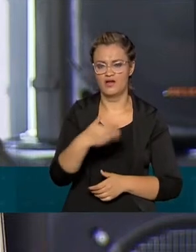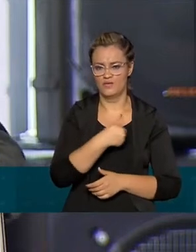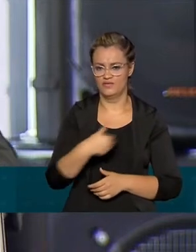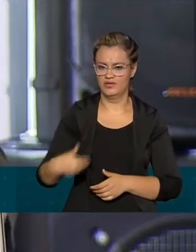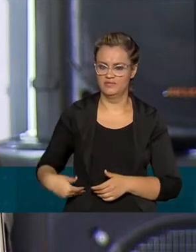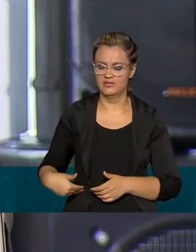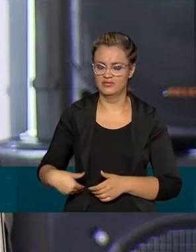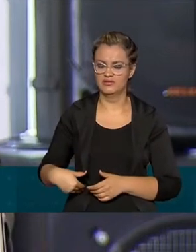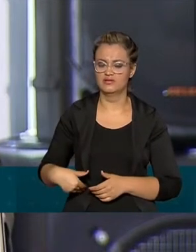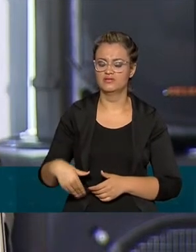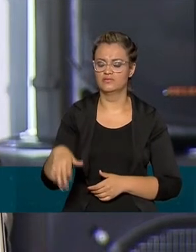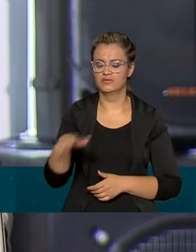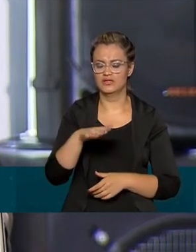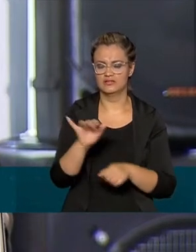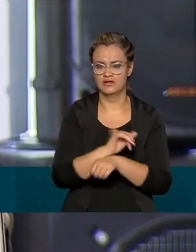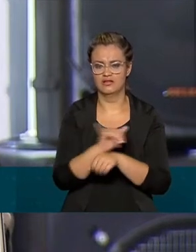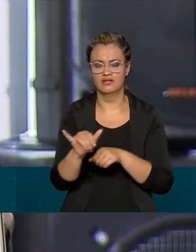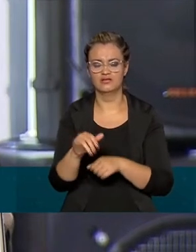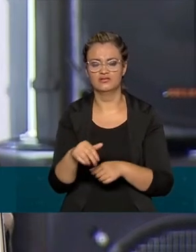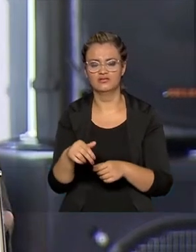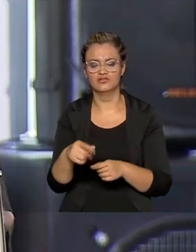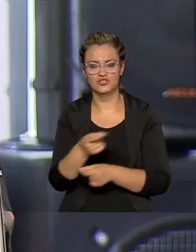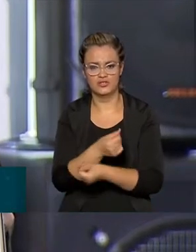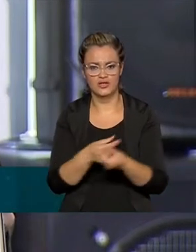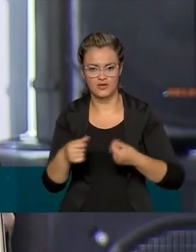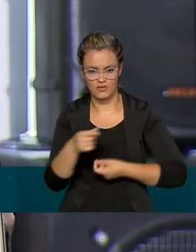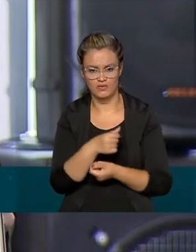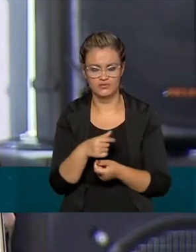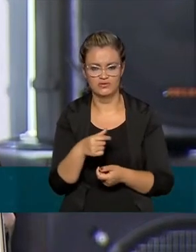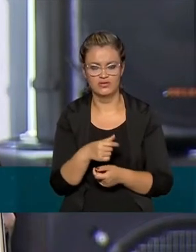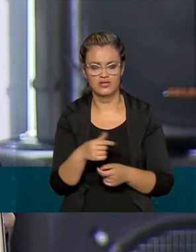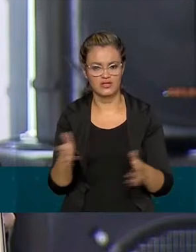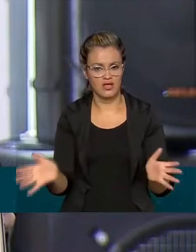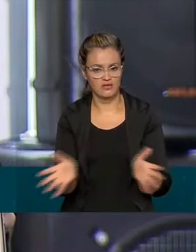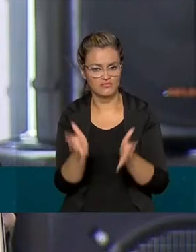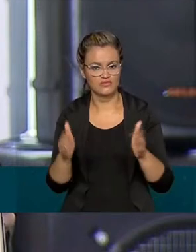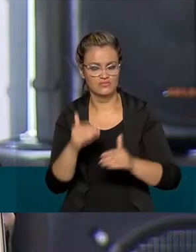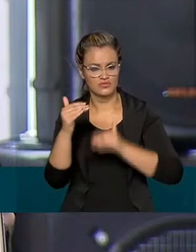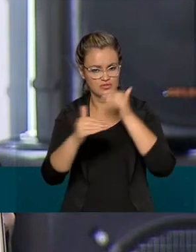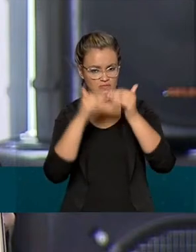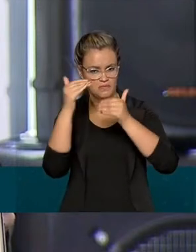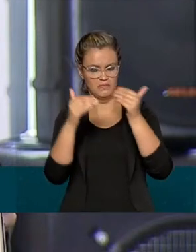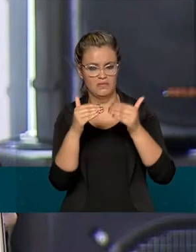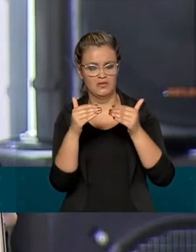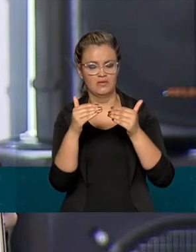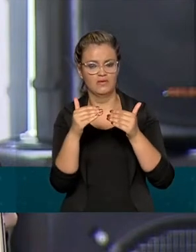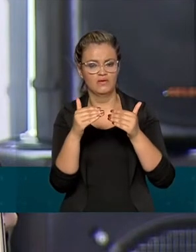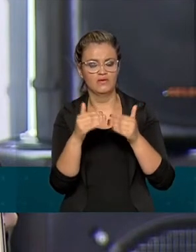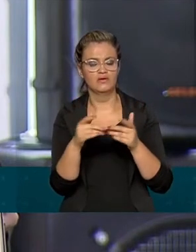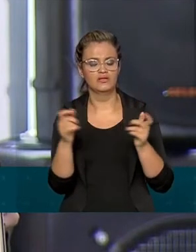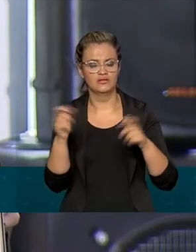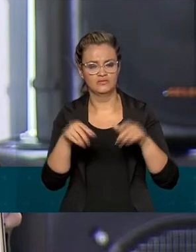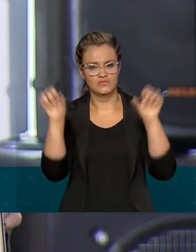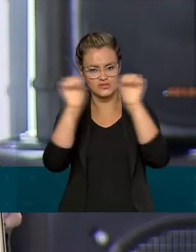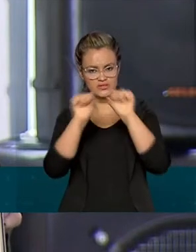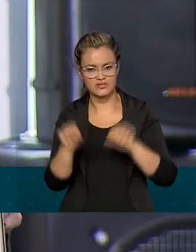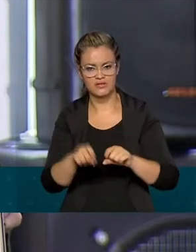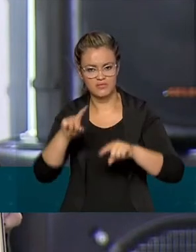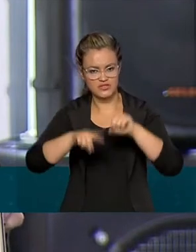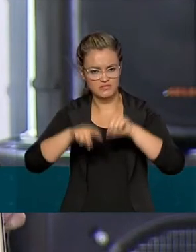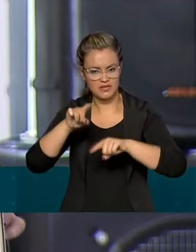governamental do Plano de Negócios Imbel, não dependente, favorecendo o desenvolvimento e a obtenção de sistemas e materiais